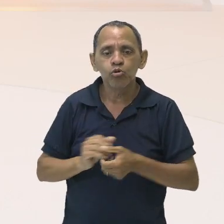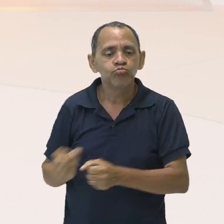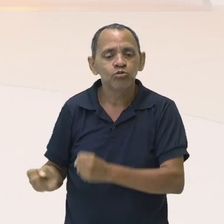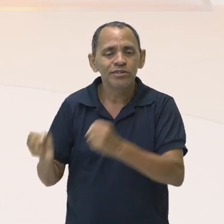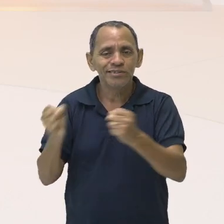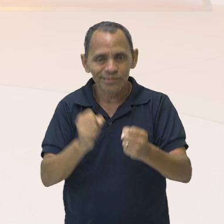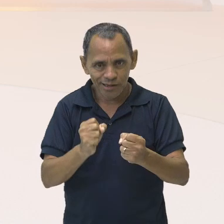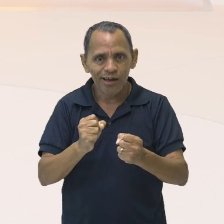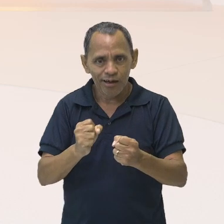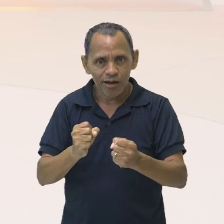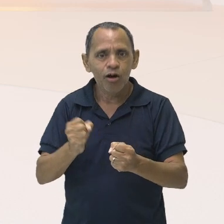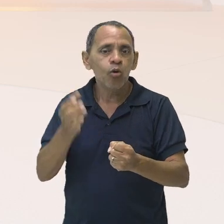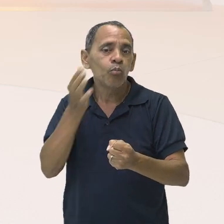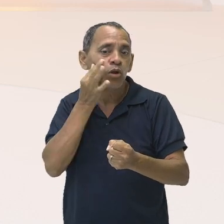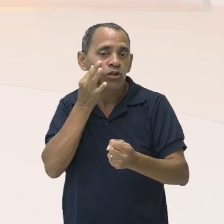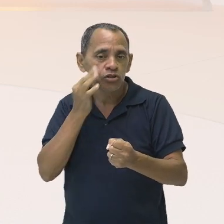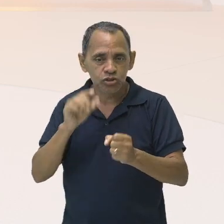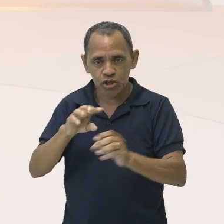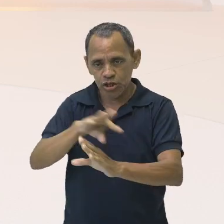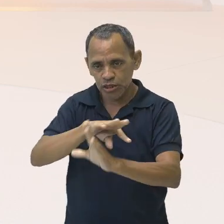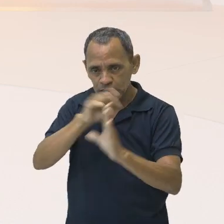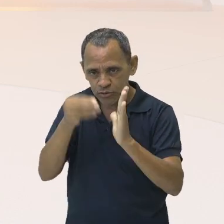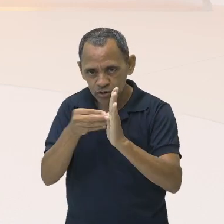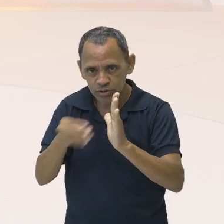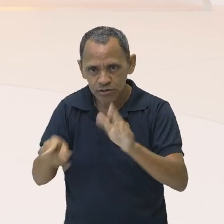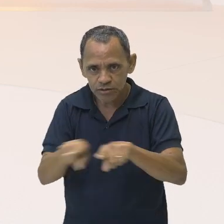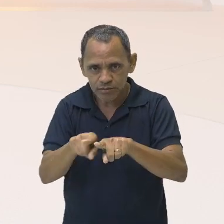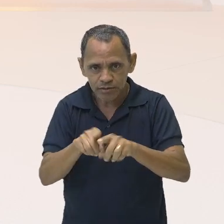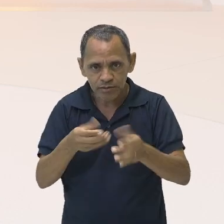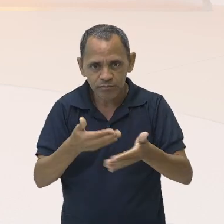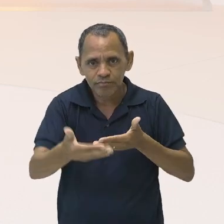são muito presentes na região amazônica. Vamos lá.